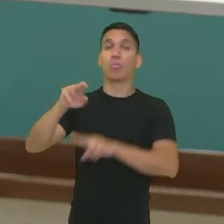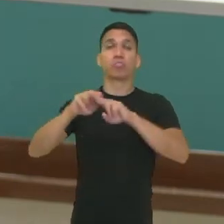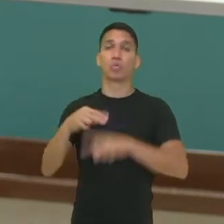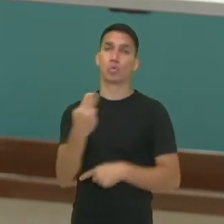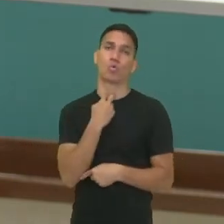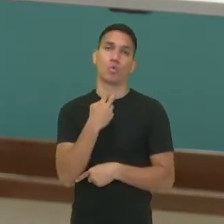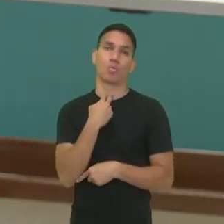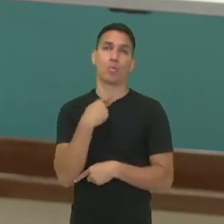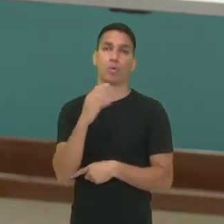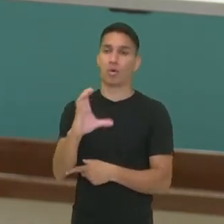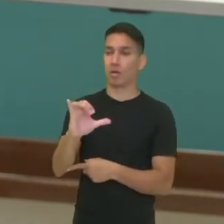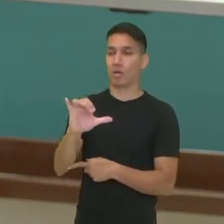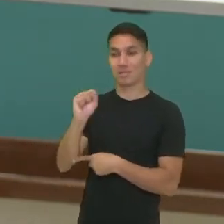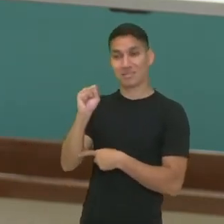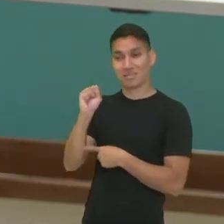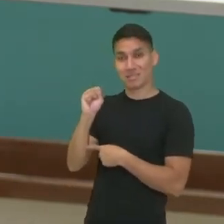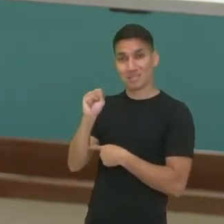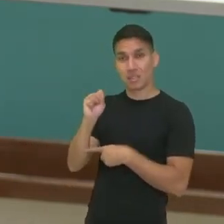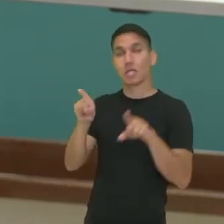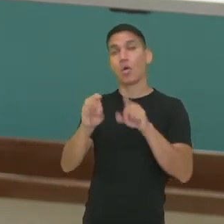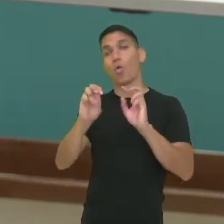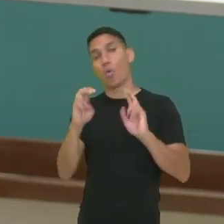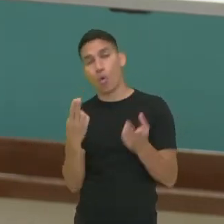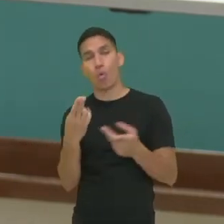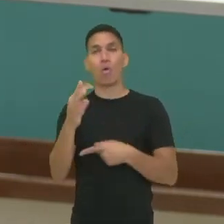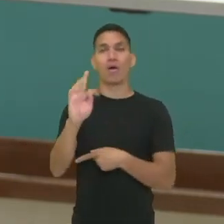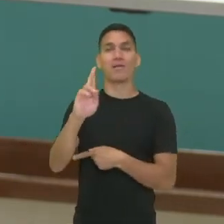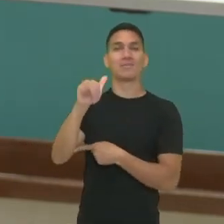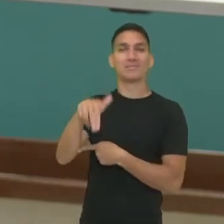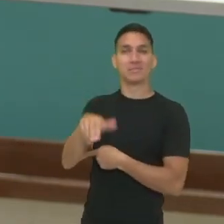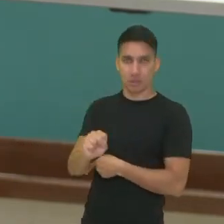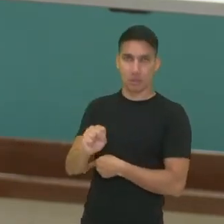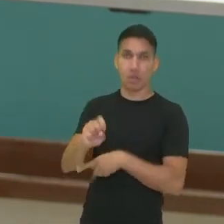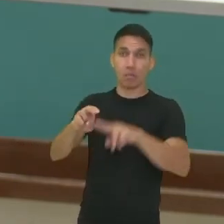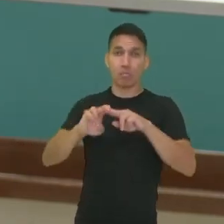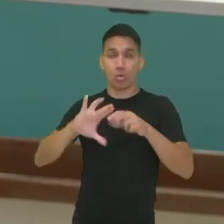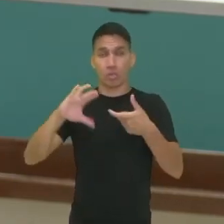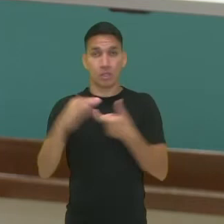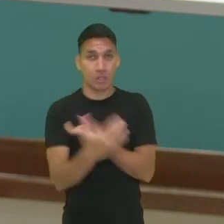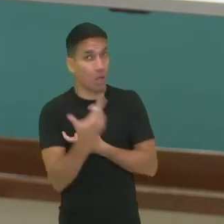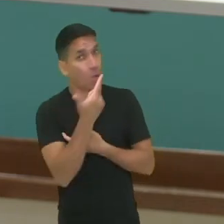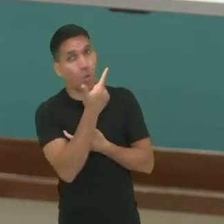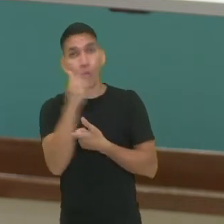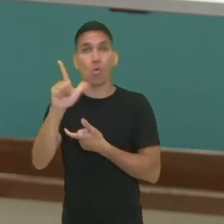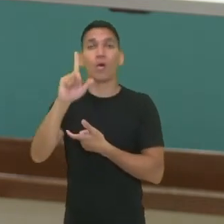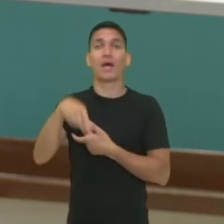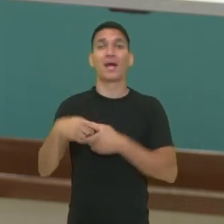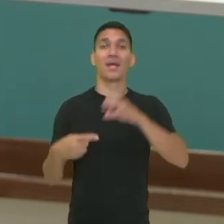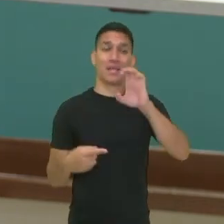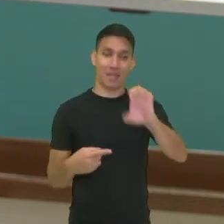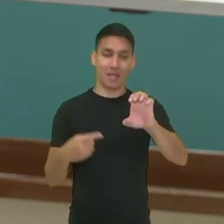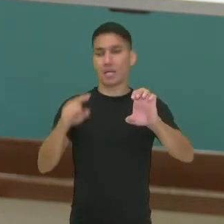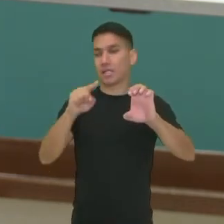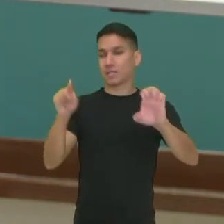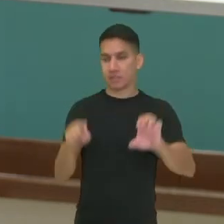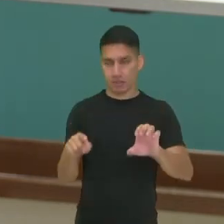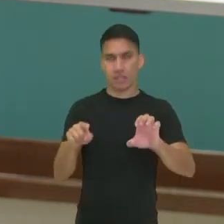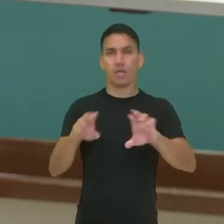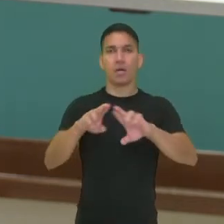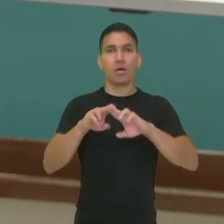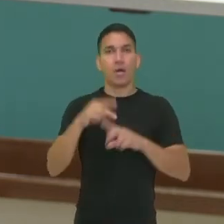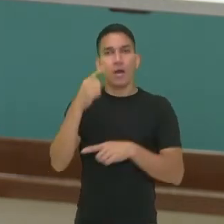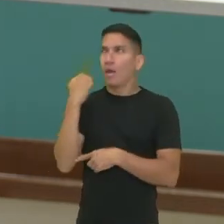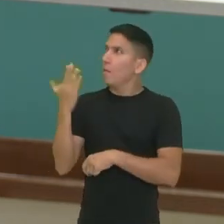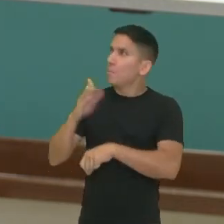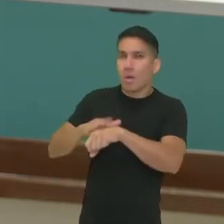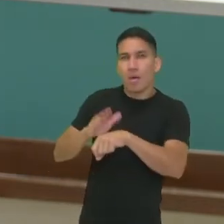termo cis e trans. Aqui usamos outros termos, que é o E e o Z. Então, quando